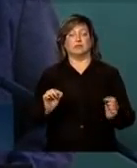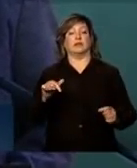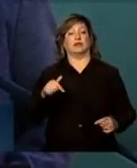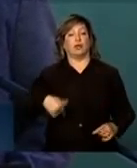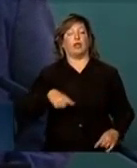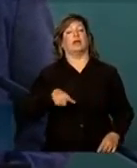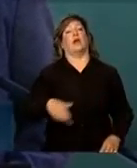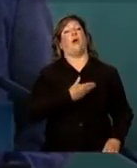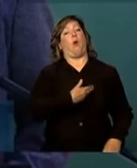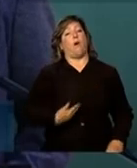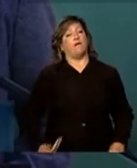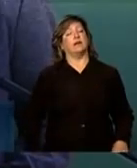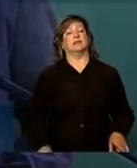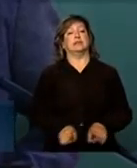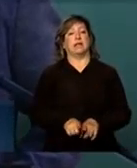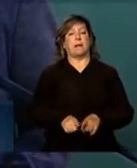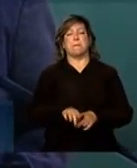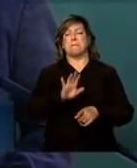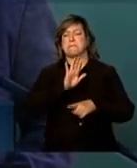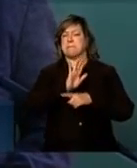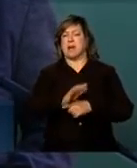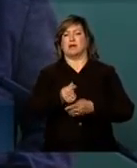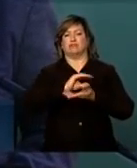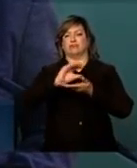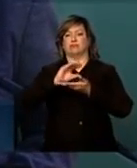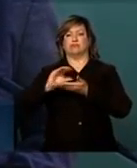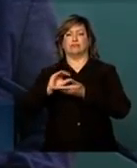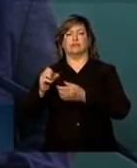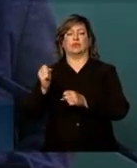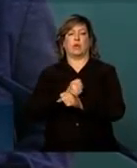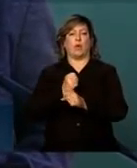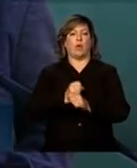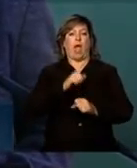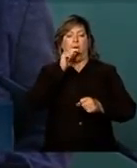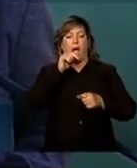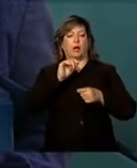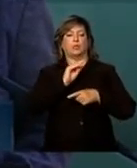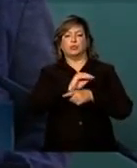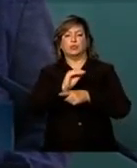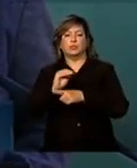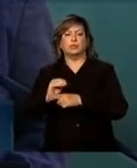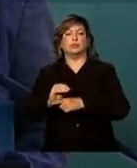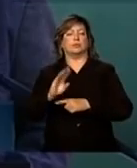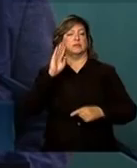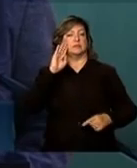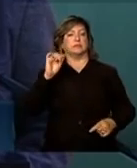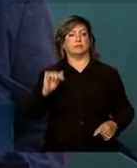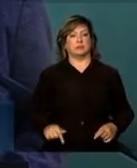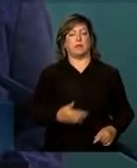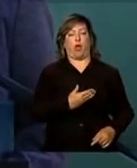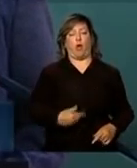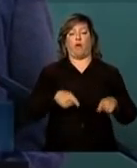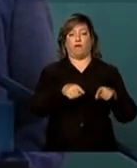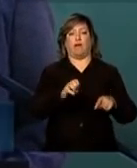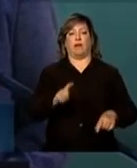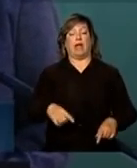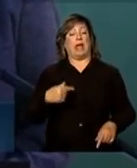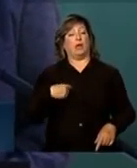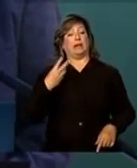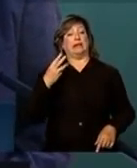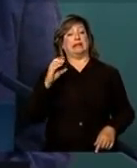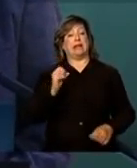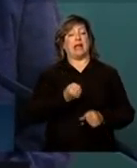mais investiu no Nordeste brasileiro na área de recursos hídricos. Eu tenho 30 anos de